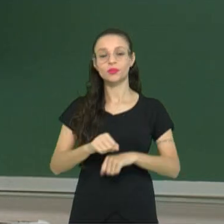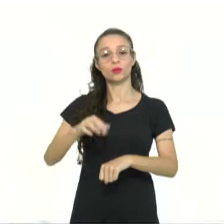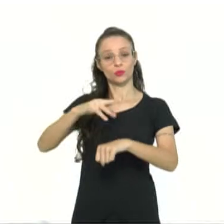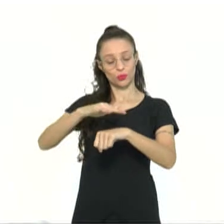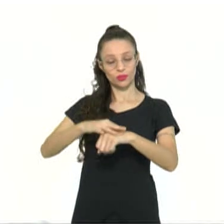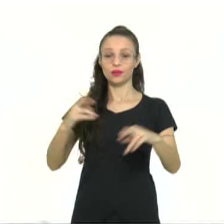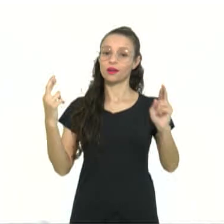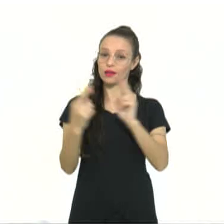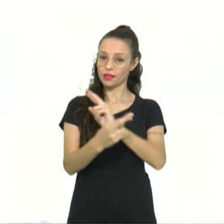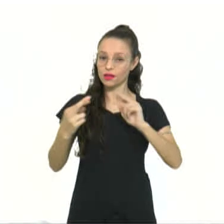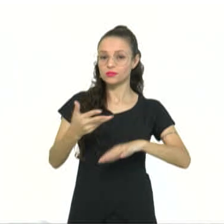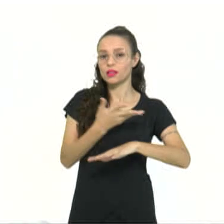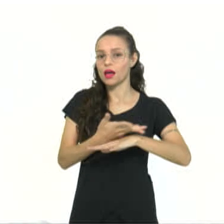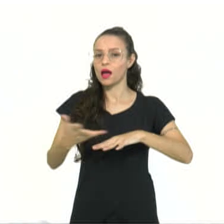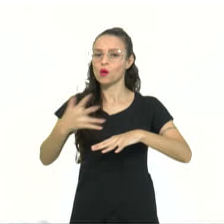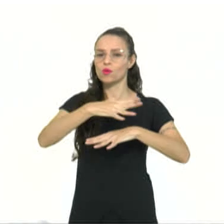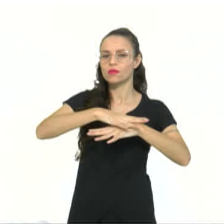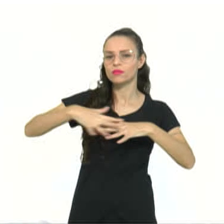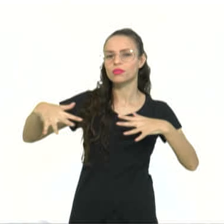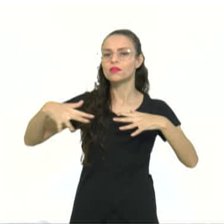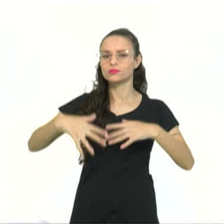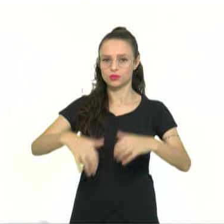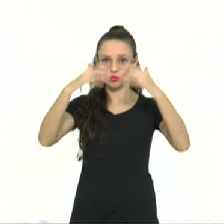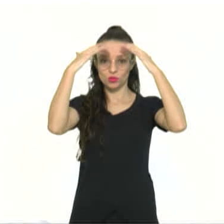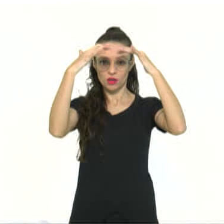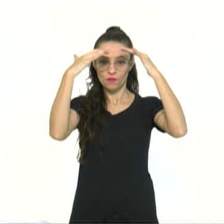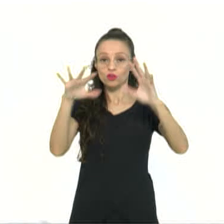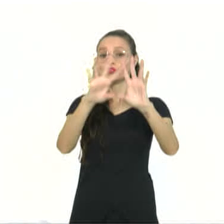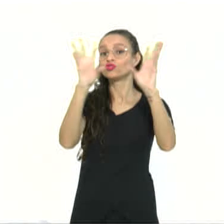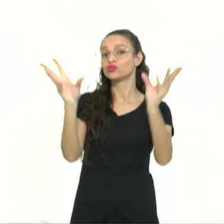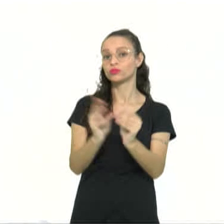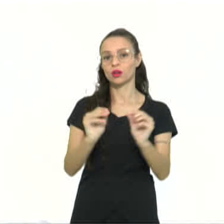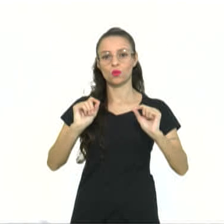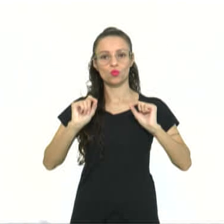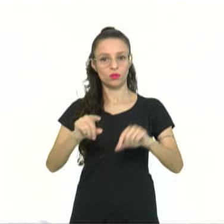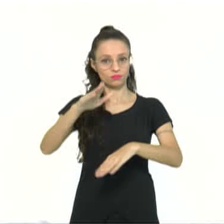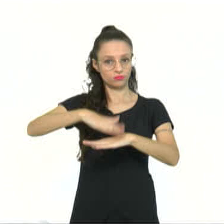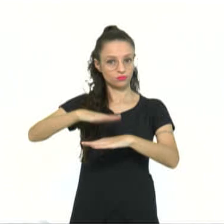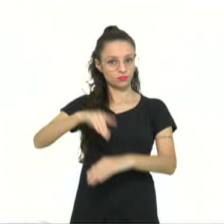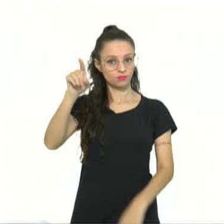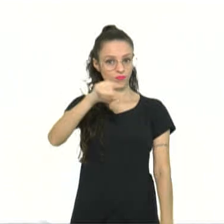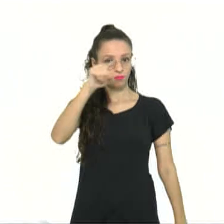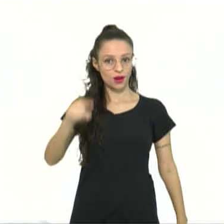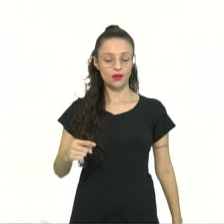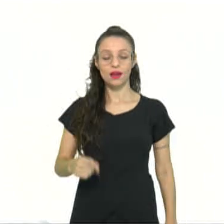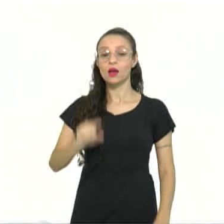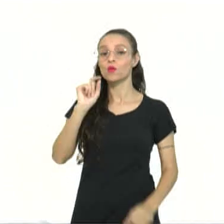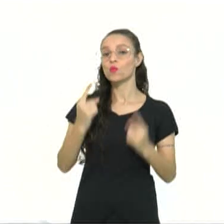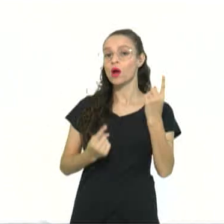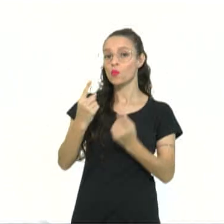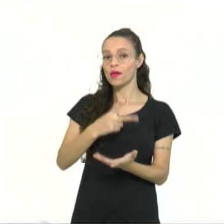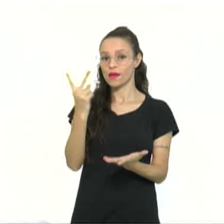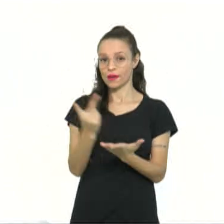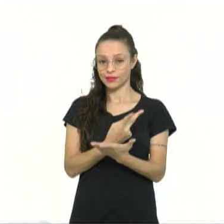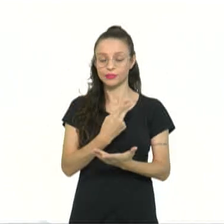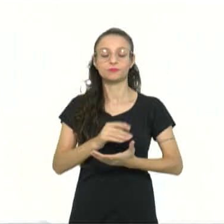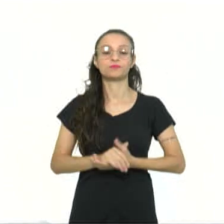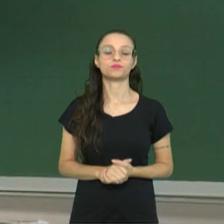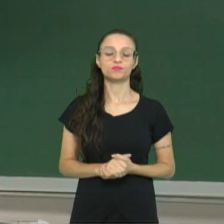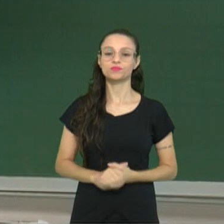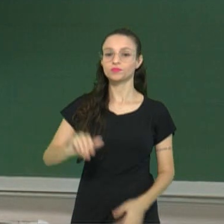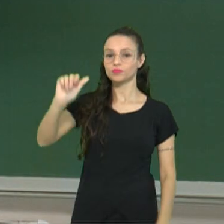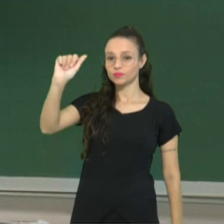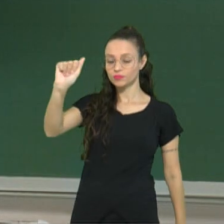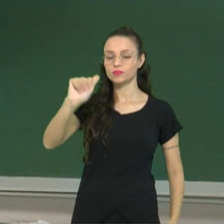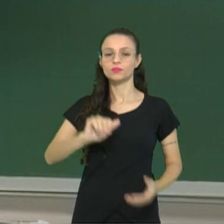doenças relacionadas ao tecido nervoso são em geral. Agora está pedindo para você assinalar apenas a incorreta. Vamos lá então, gente. Letra